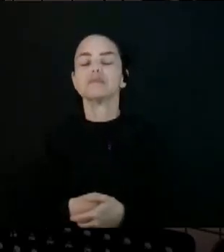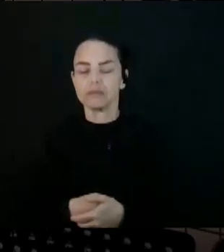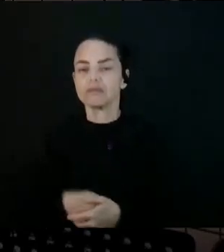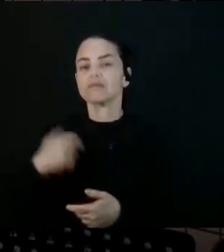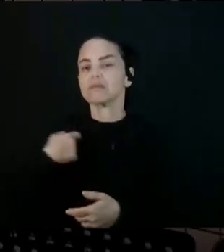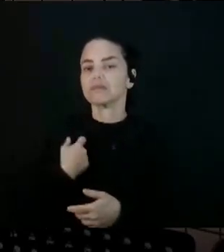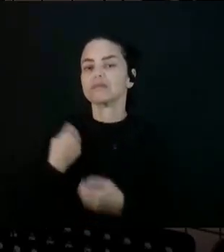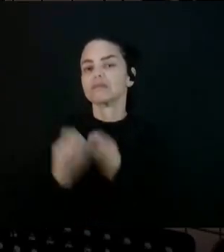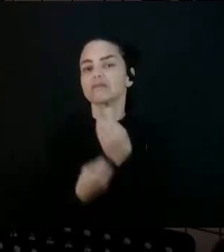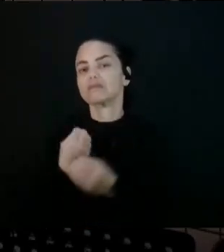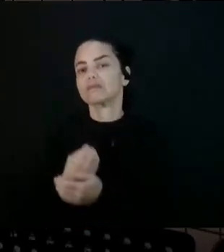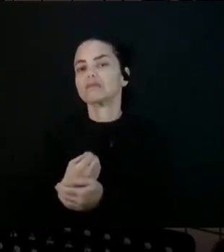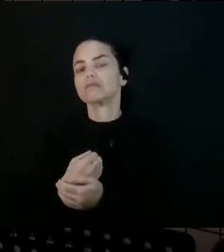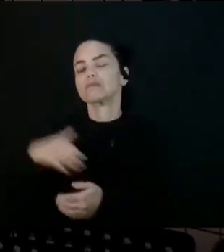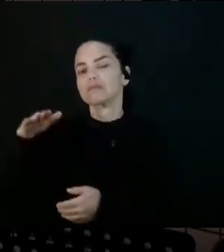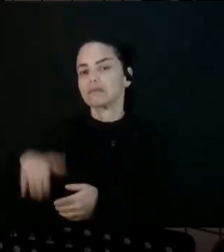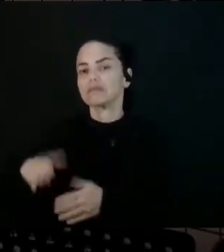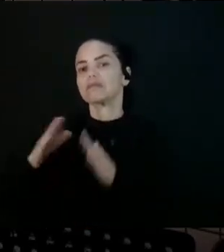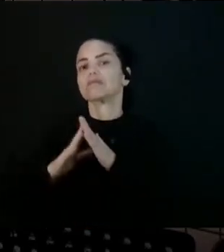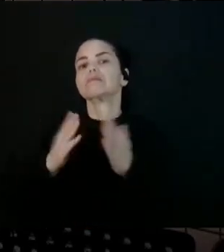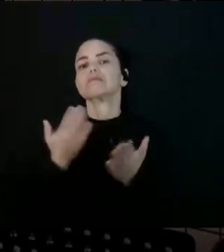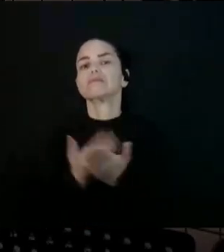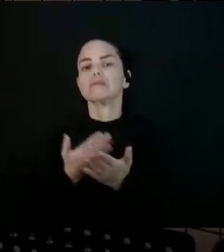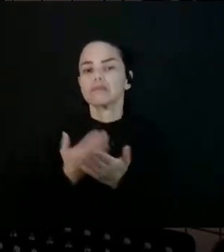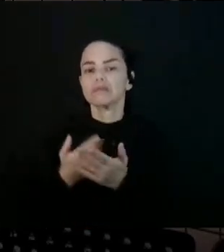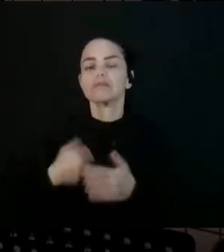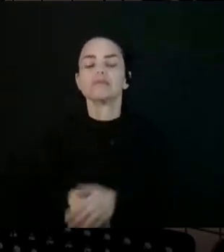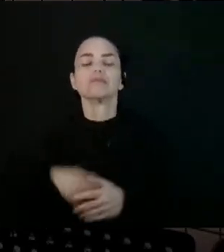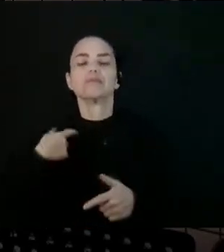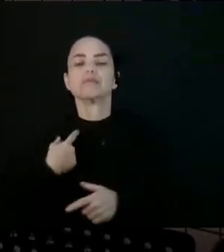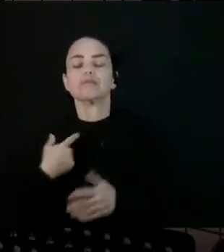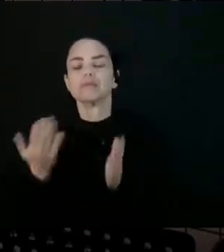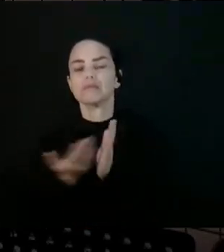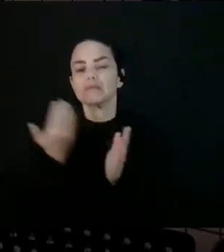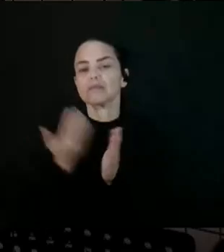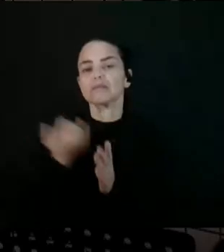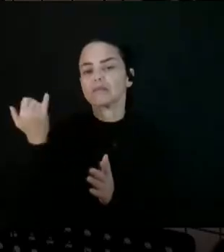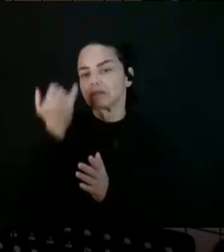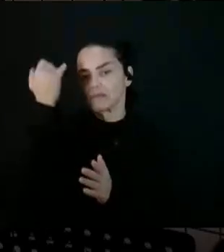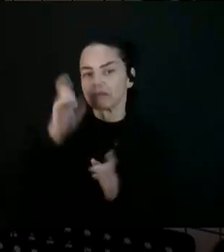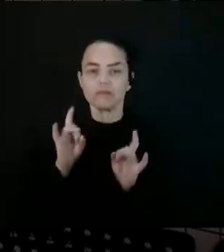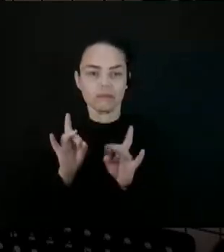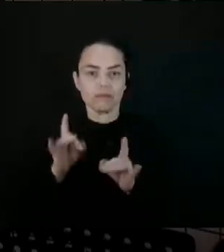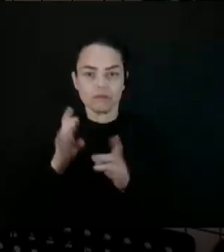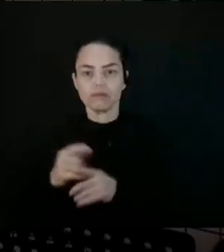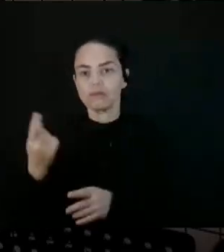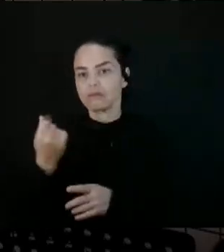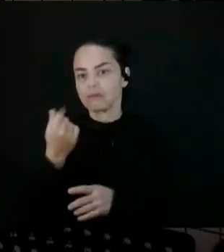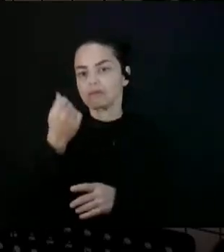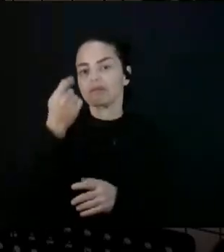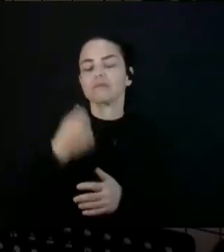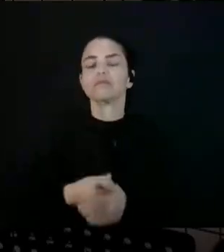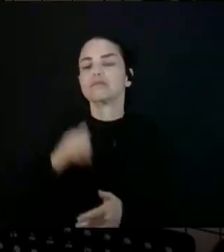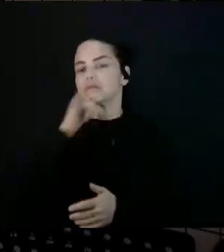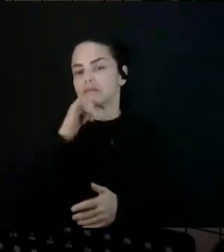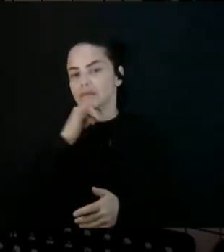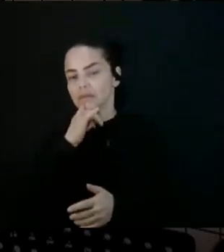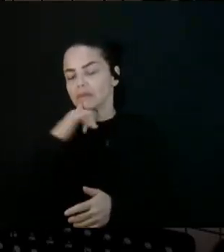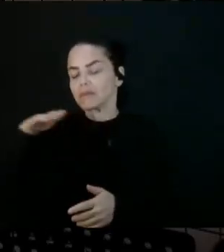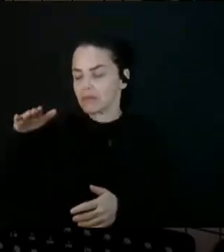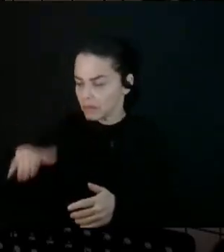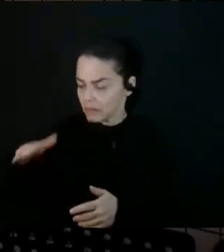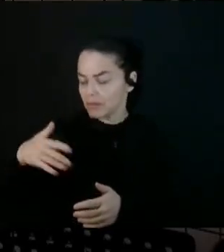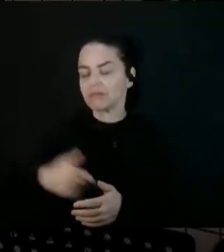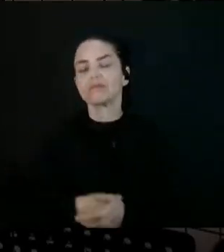criança vem para a escola com esse álbum, qual a importância que isso tem, não é só dinheiro. Por exemplo, eu tenho uma criança que